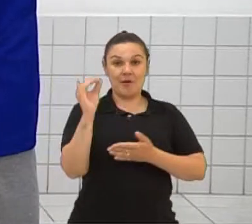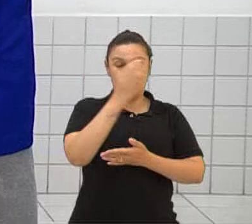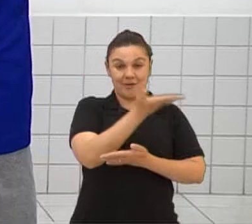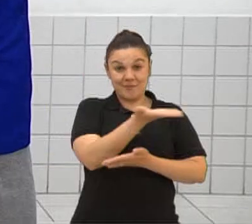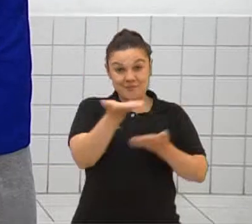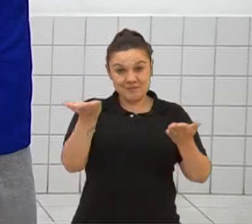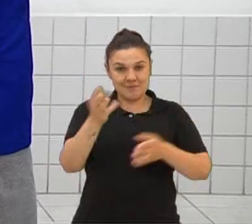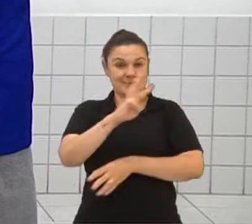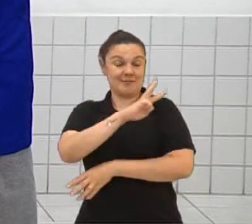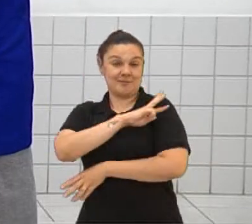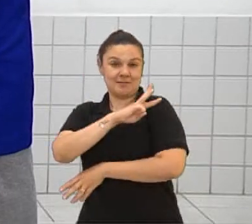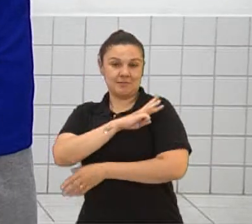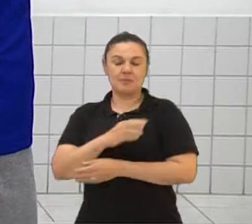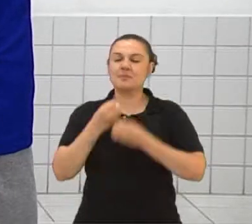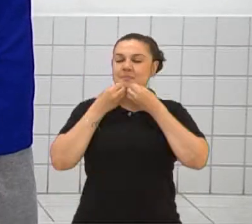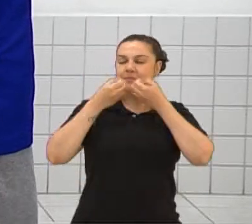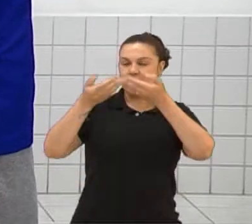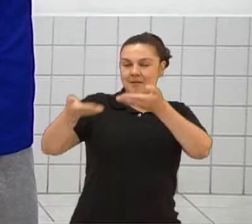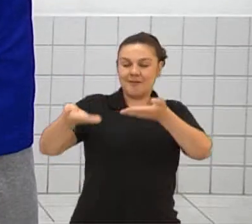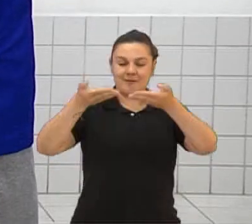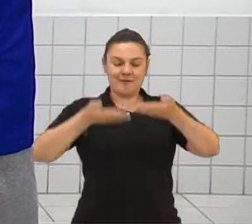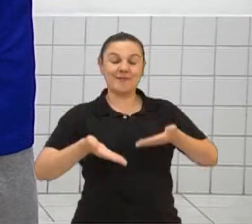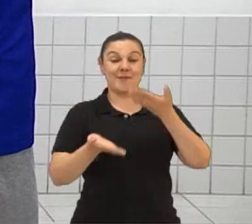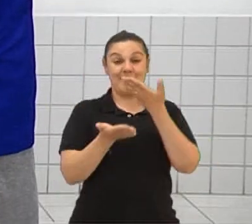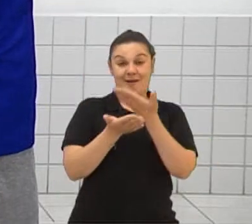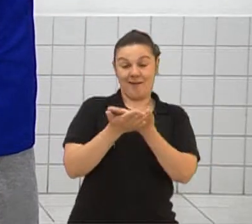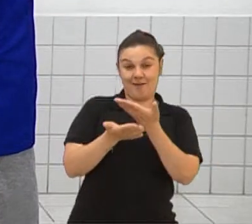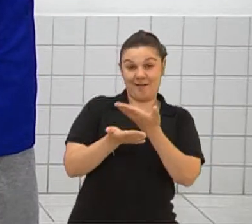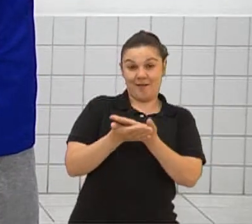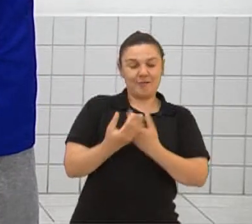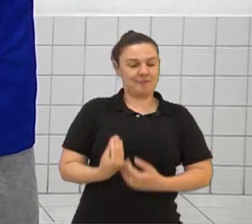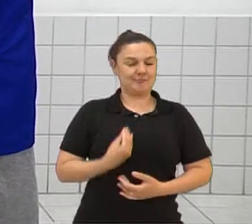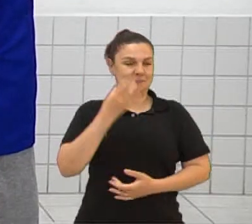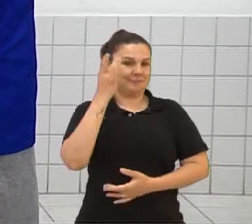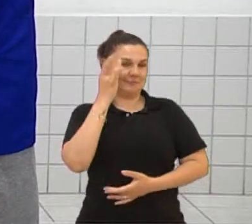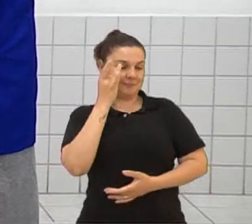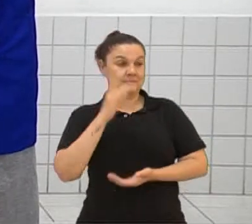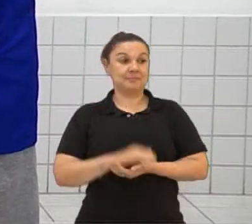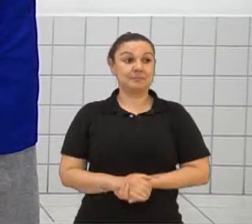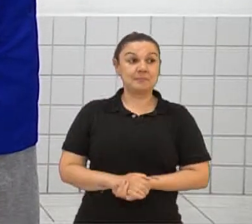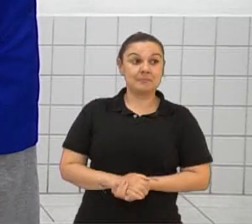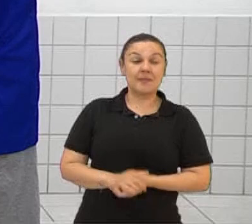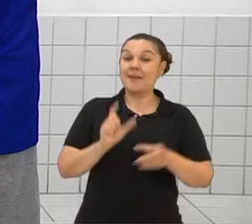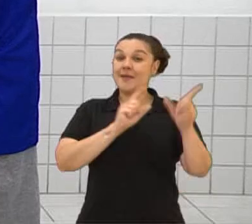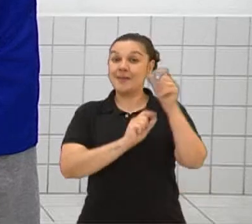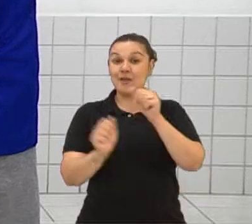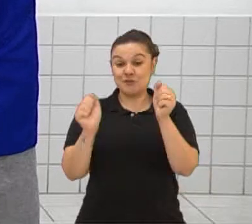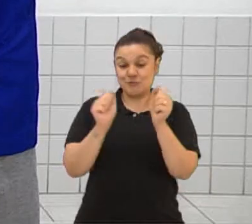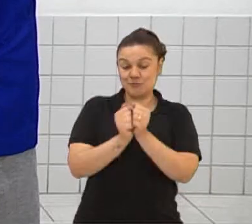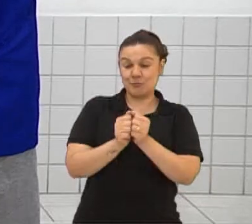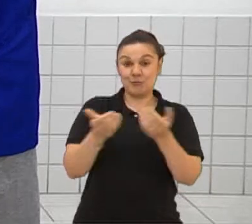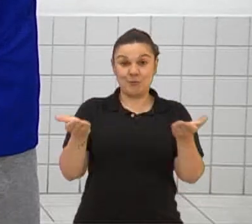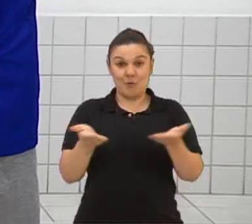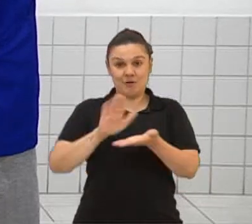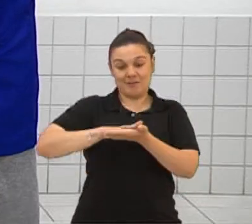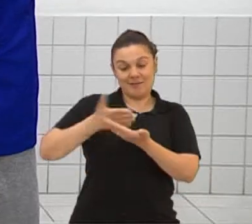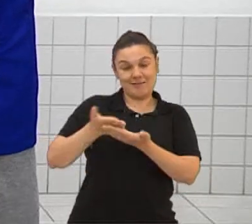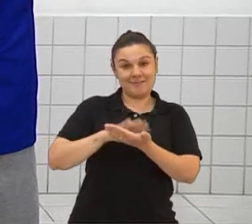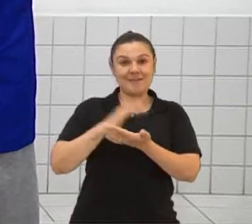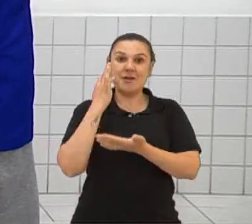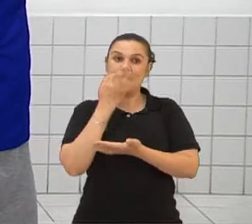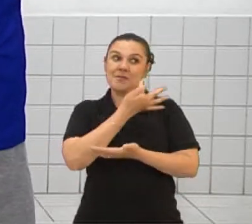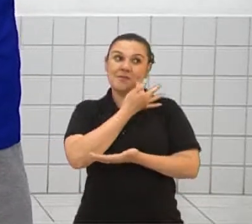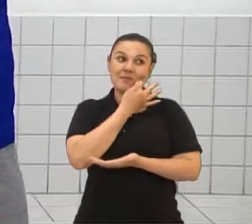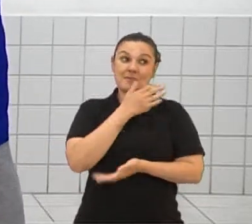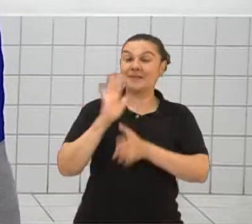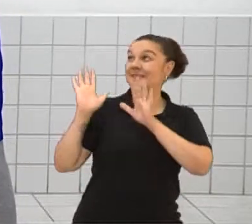pessoal do terceiro ano! Sejam bem-vindos aqui na nossa aula ao vivo. E quem está nos acompanhando aqui também hoje é a